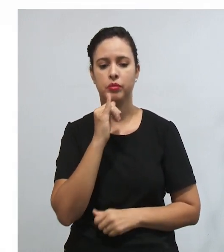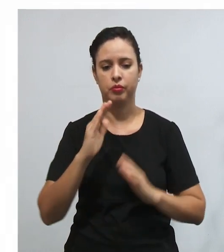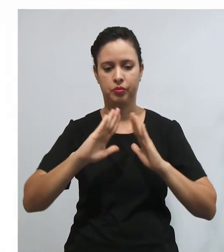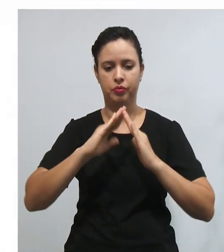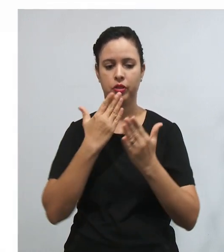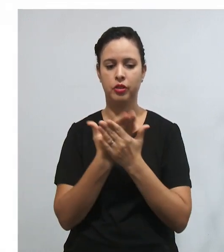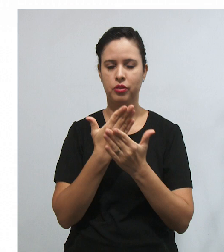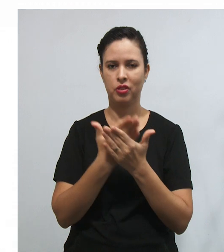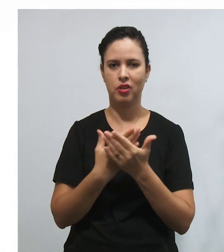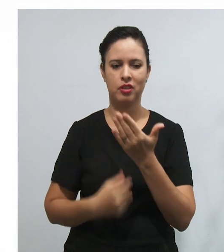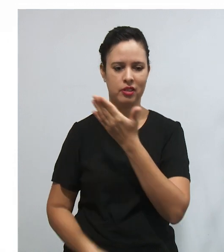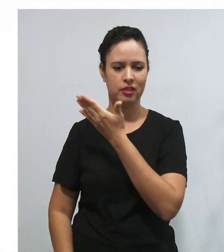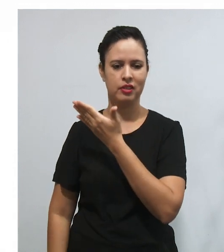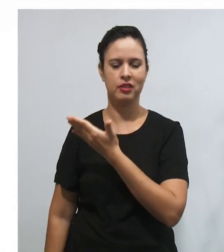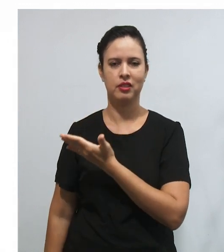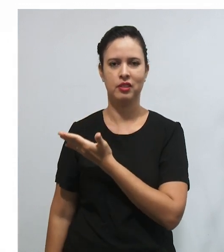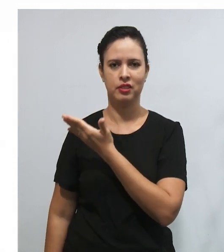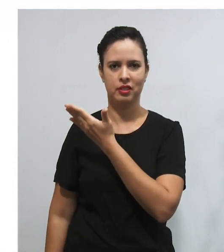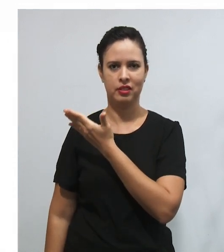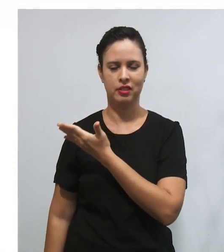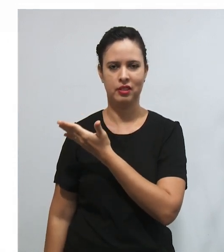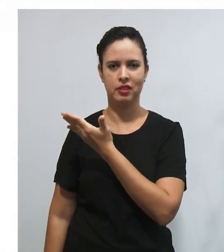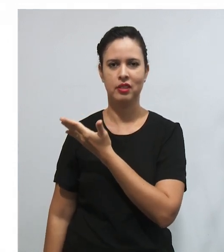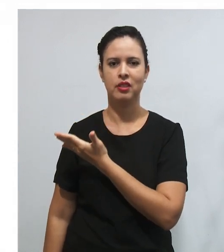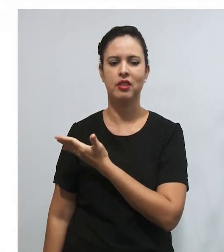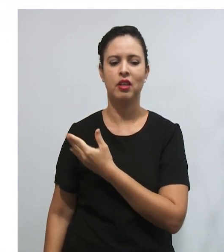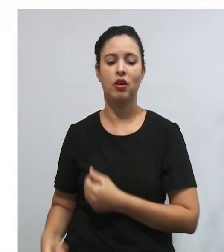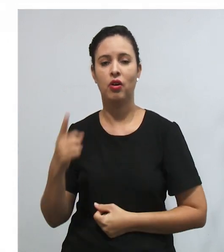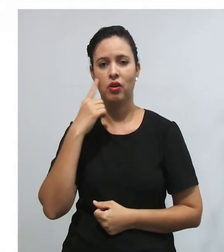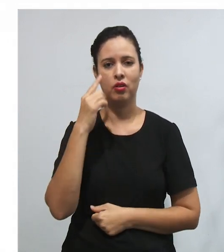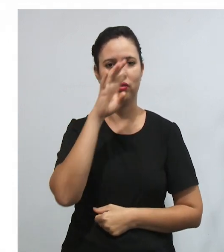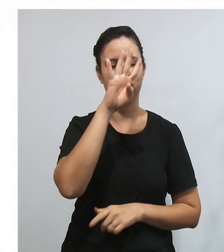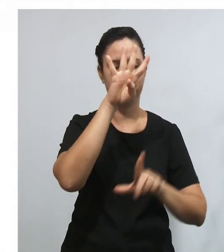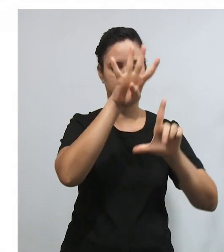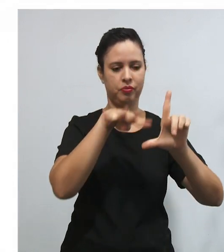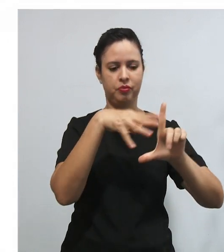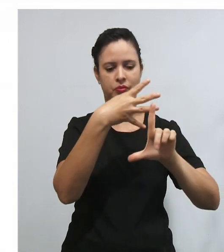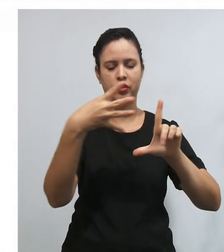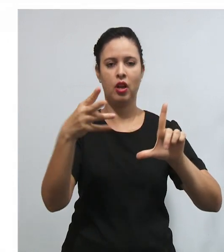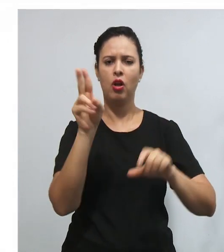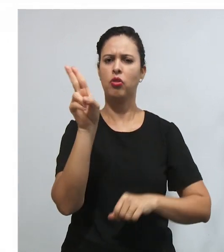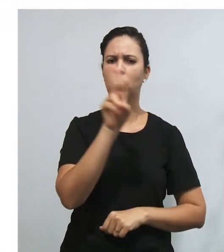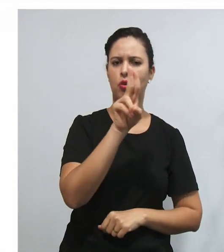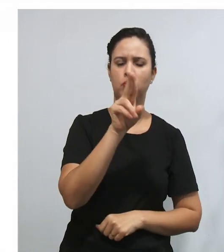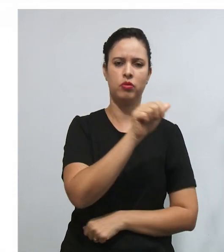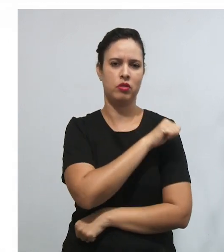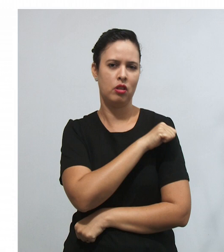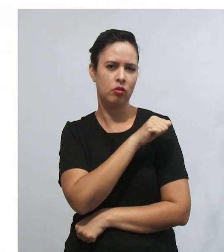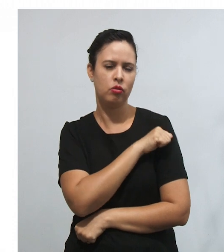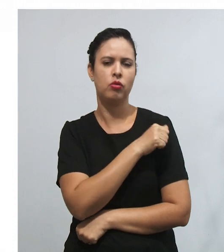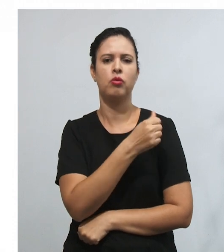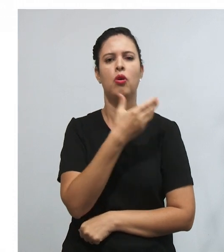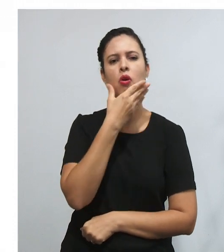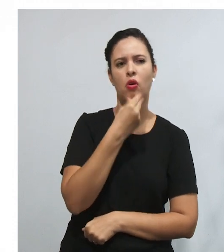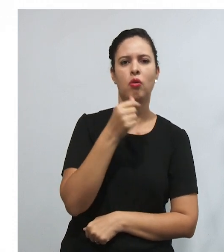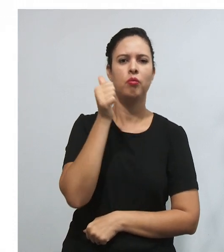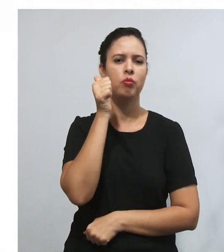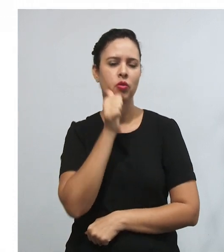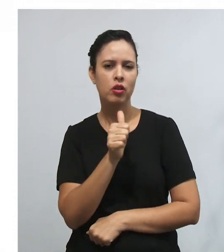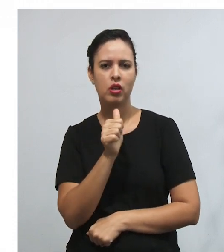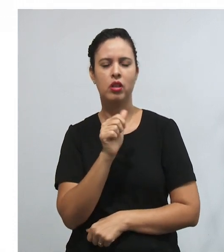nessa escola nós temos aqui essa planilha com o nome dos alunos, com o gênero e com as